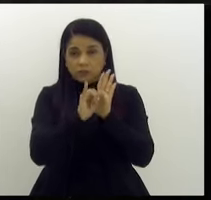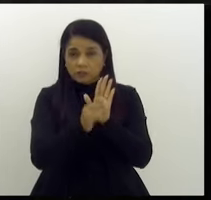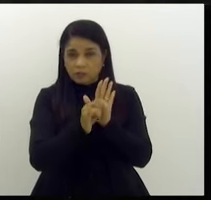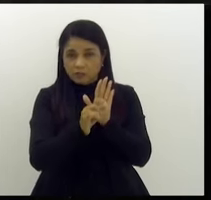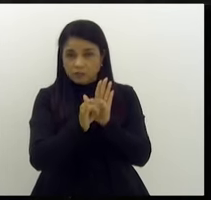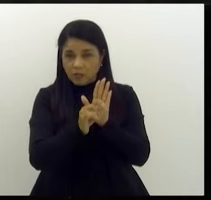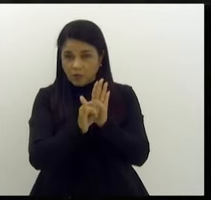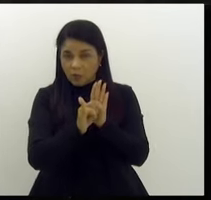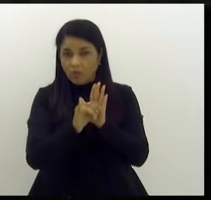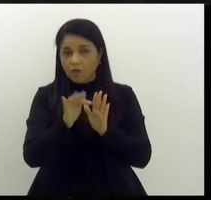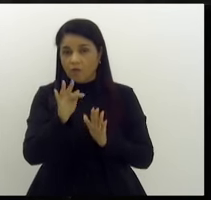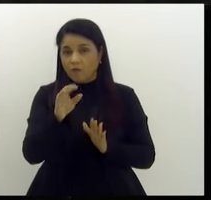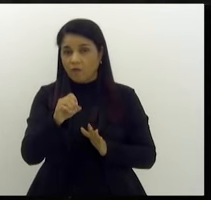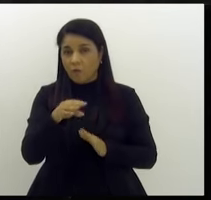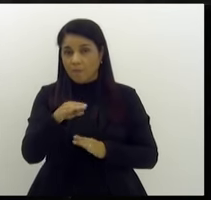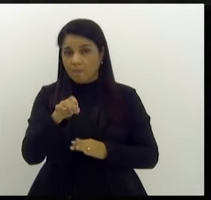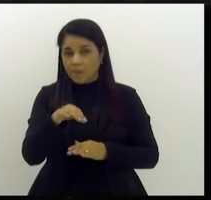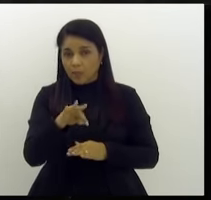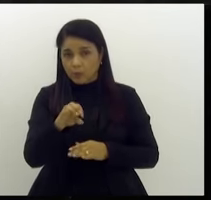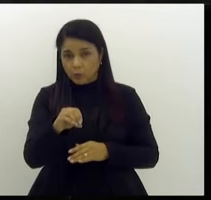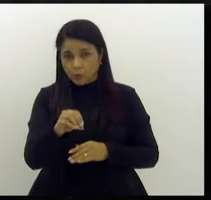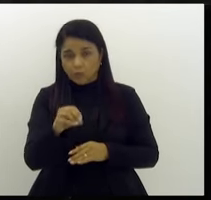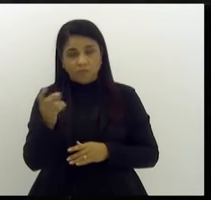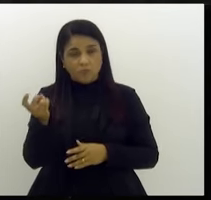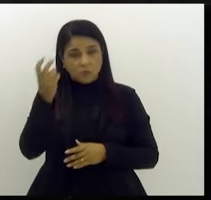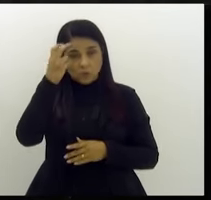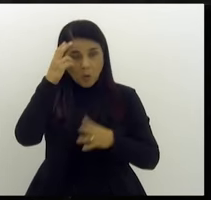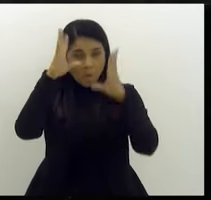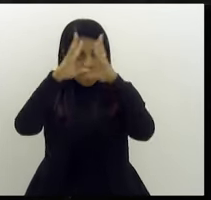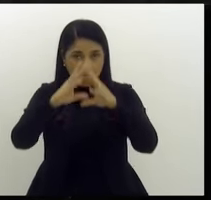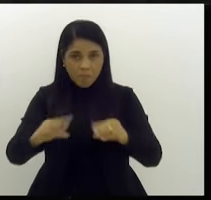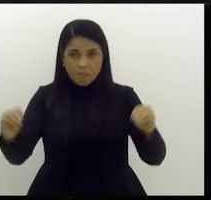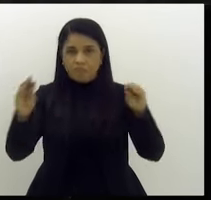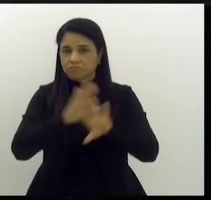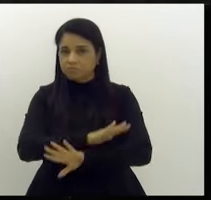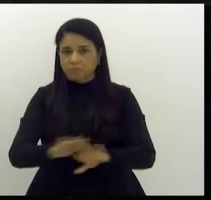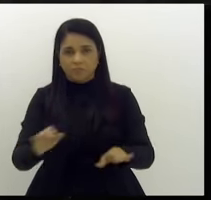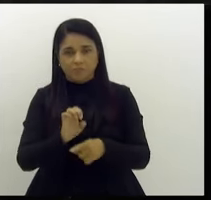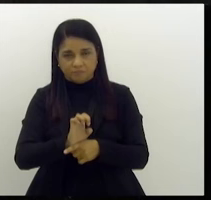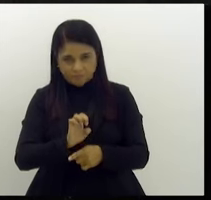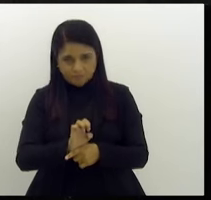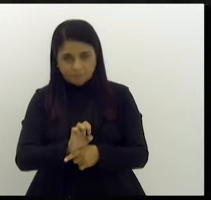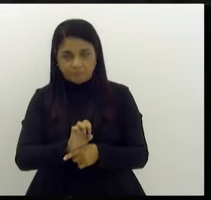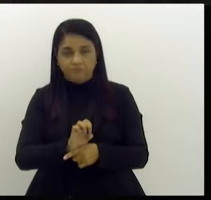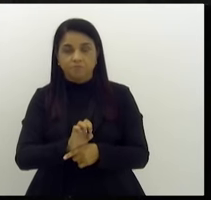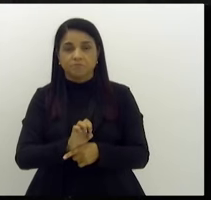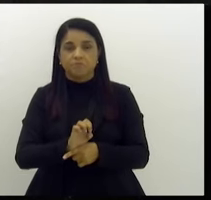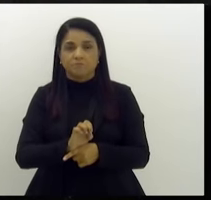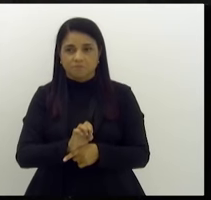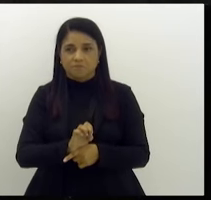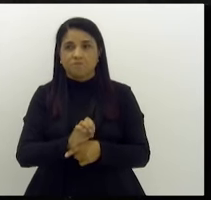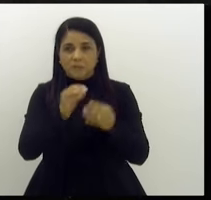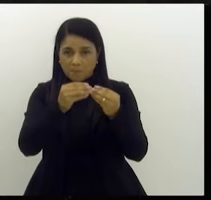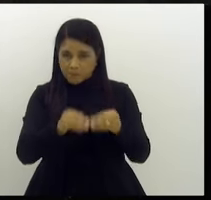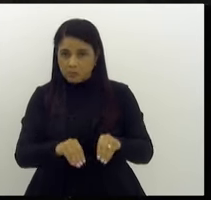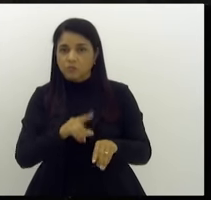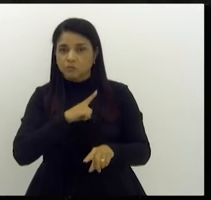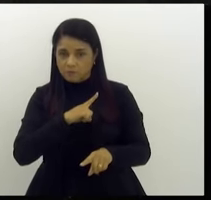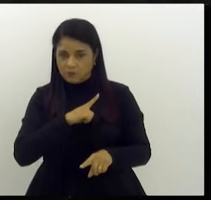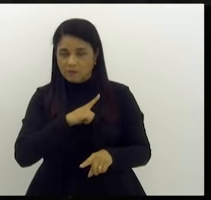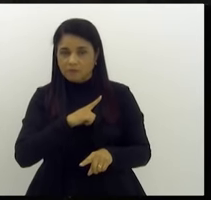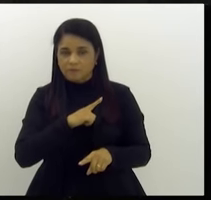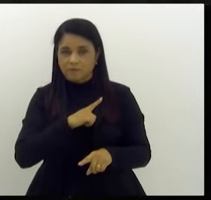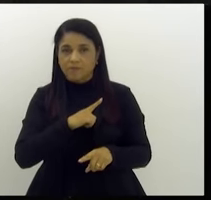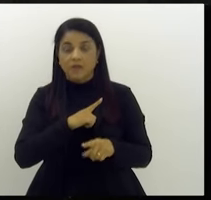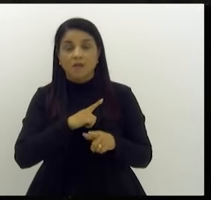fomento a cultura que tem no nosso estado cessarão eh é temerário o a tentativa